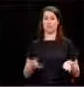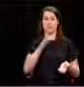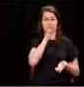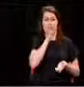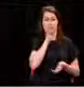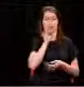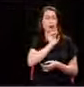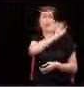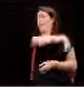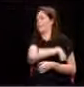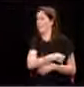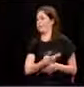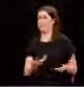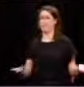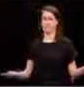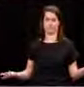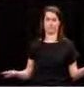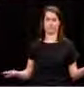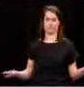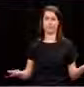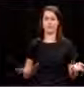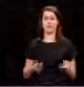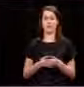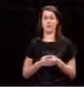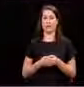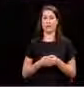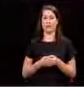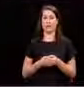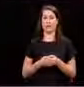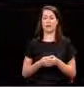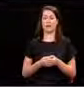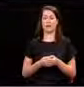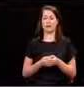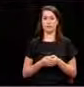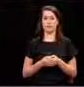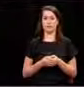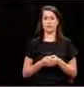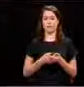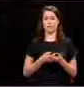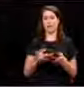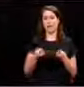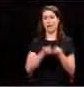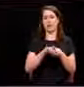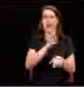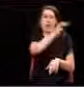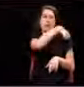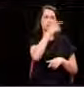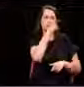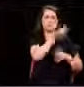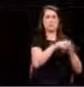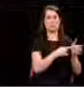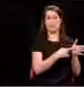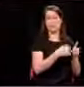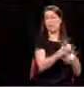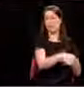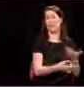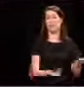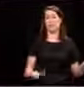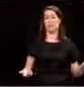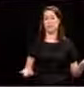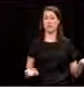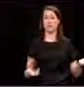outras, essas são menos ainda, portanto, abrangidas. Por isso mesmo, um país